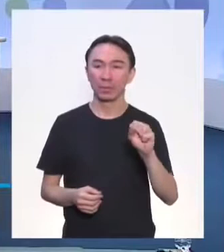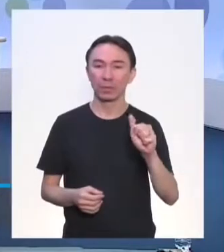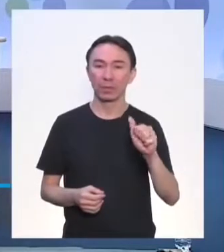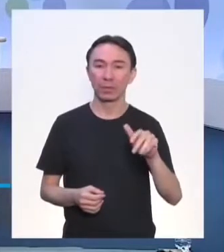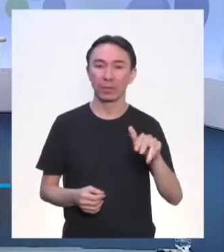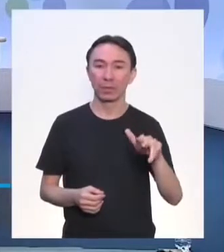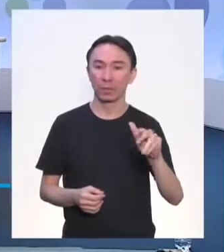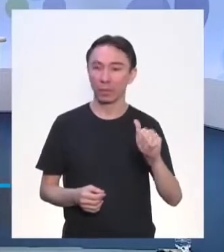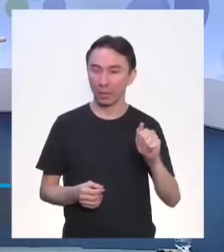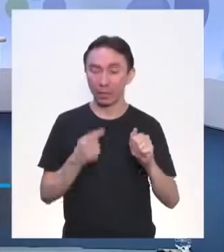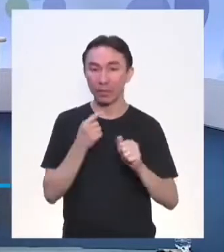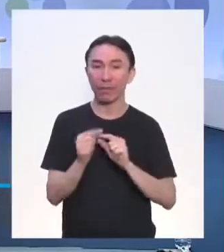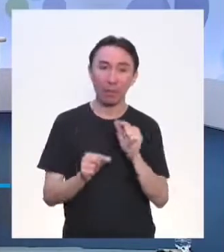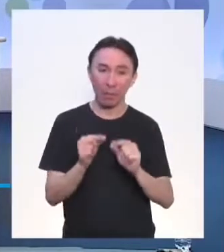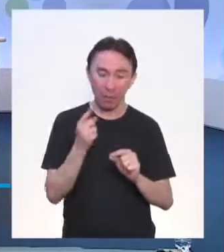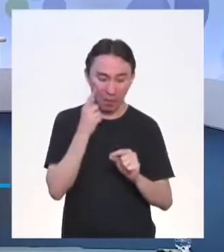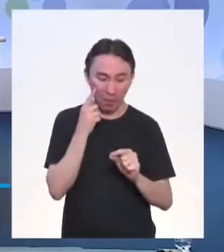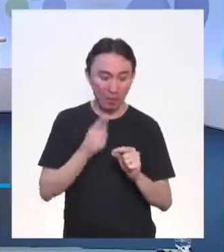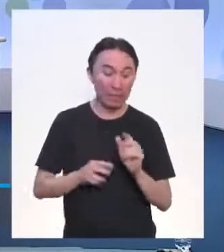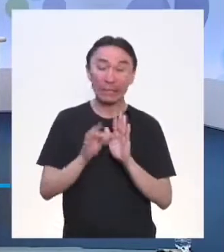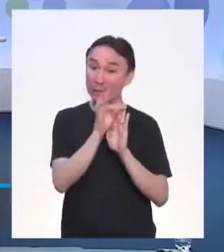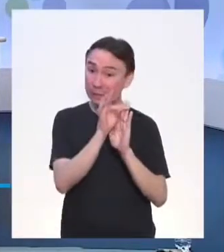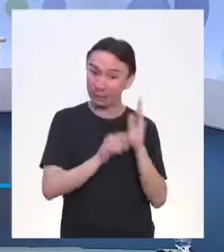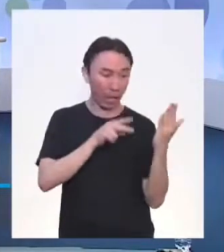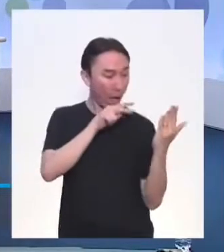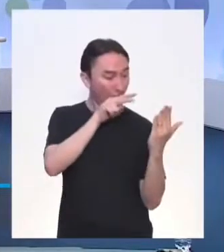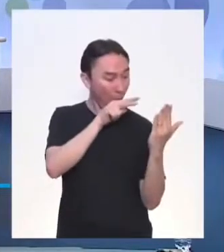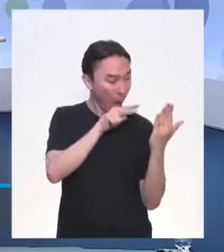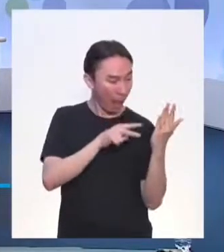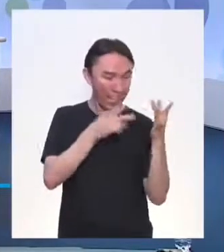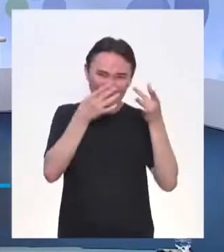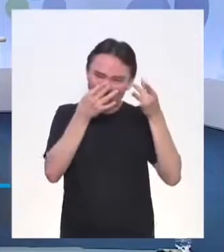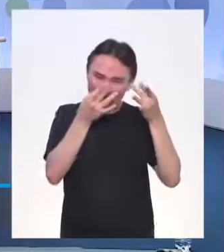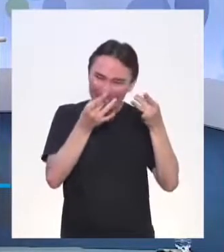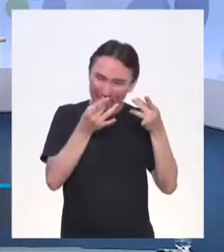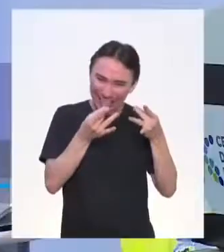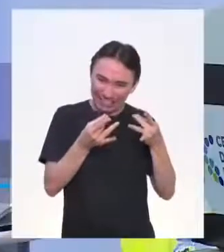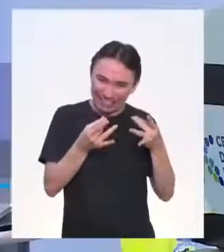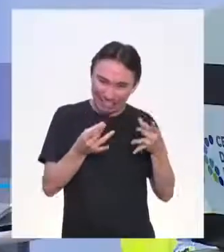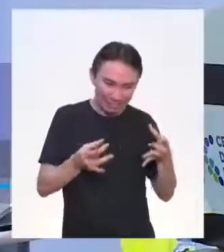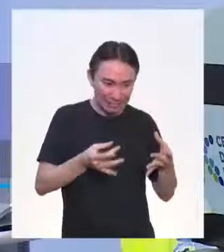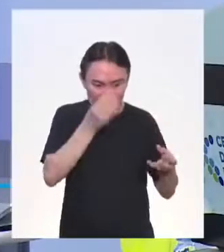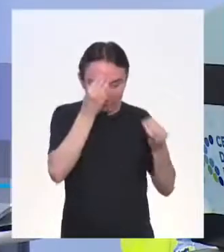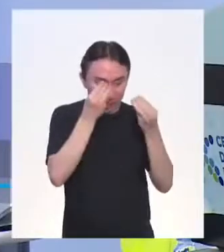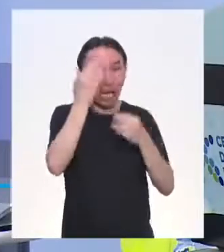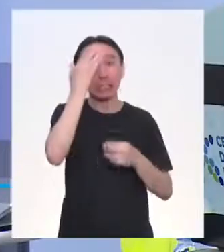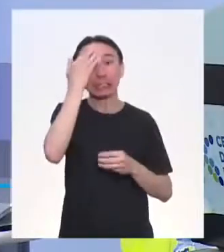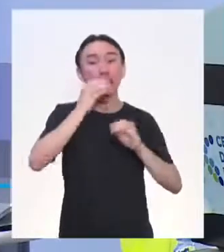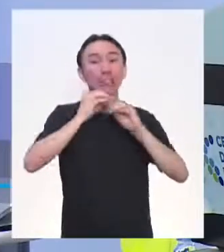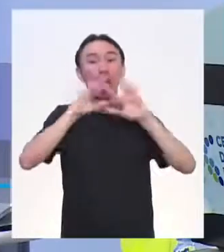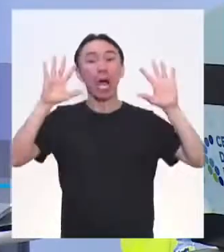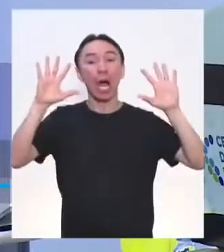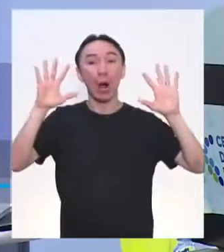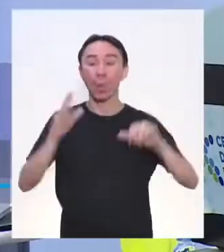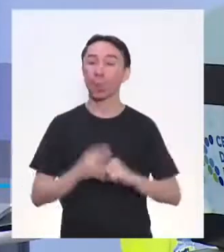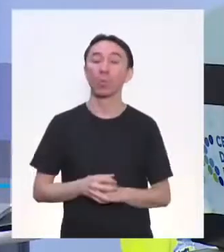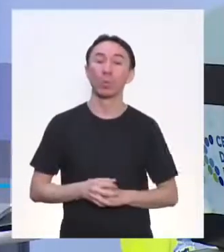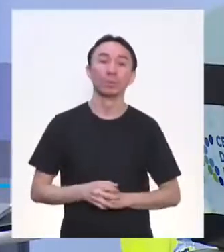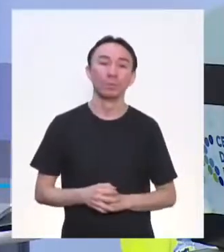importante fazer leitura detalhada do texto para apreender os sentidos. Vamos